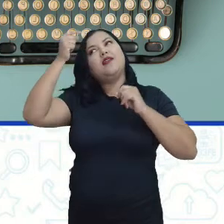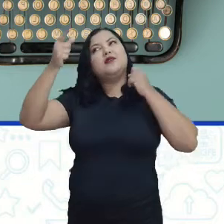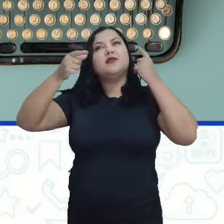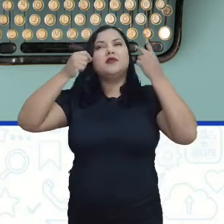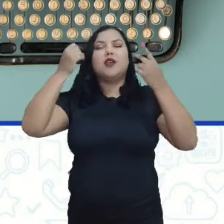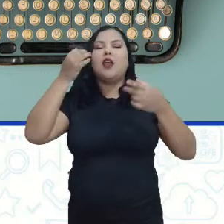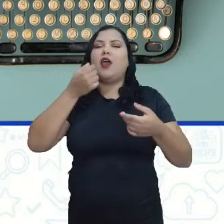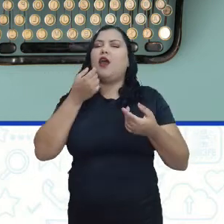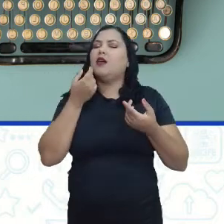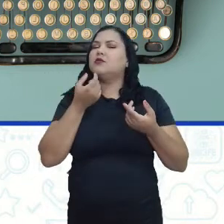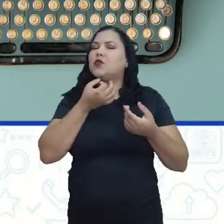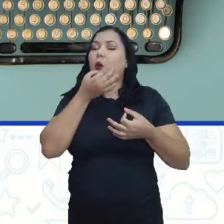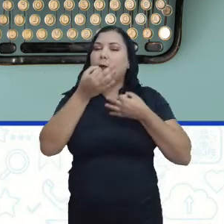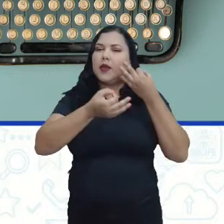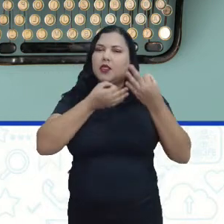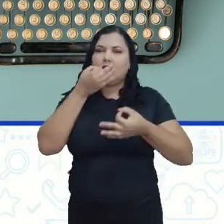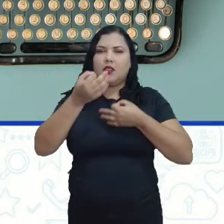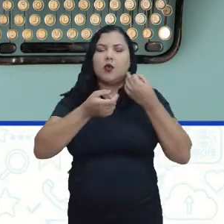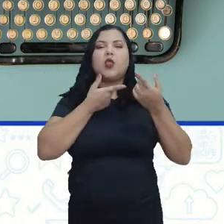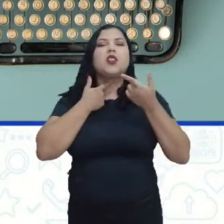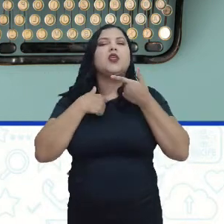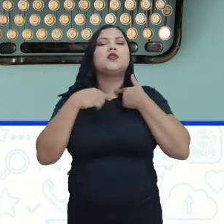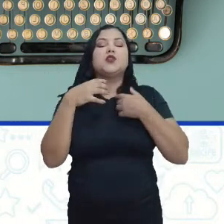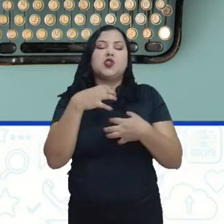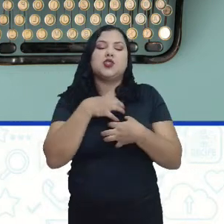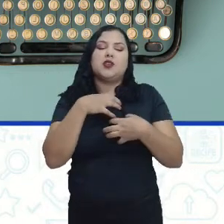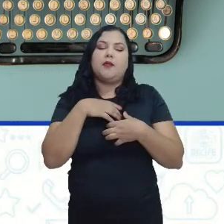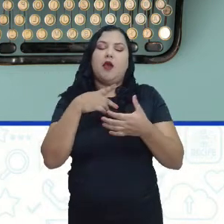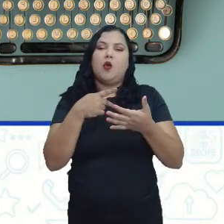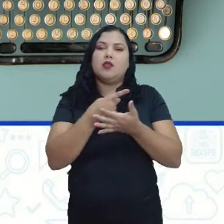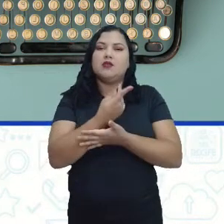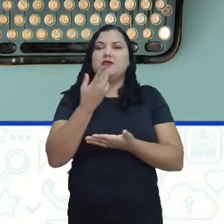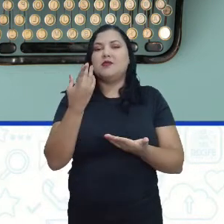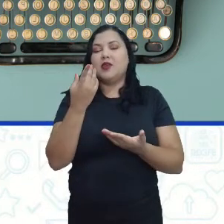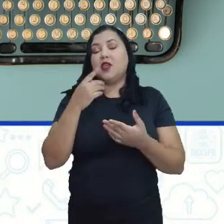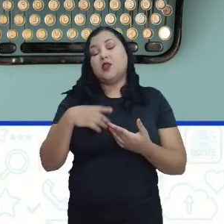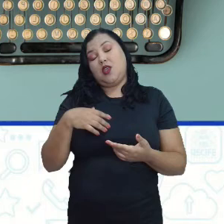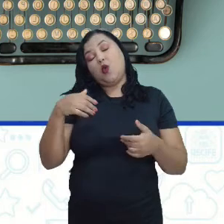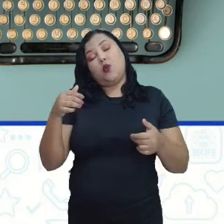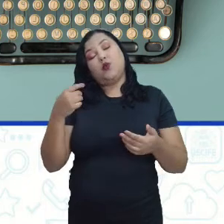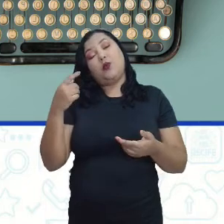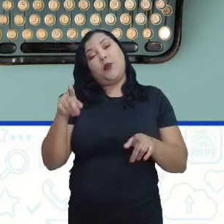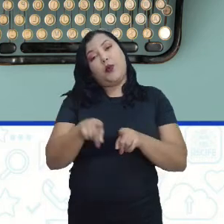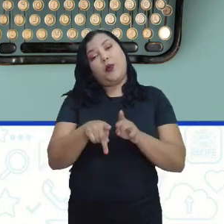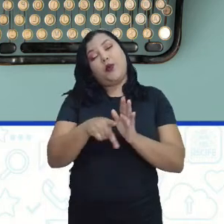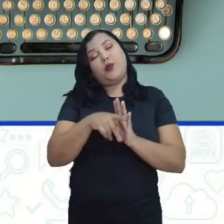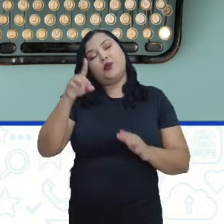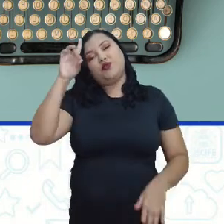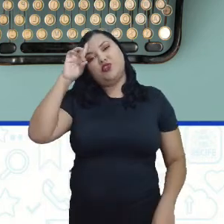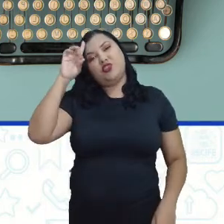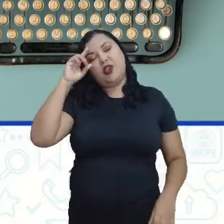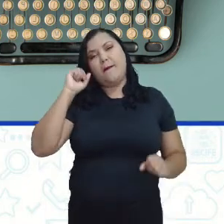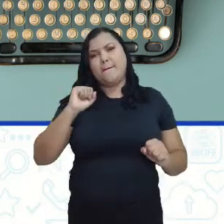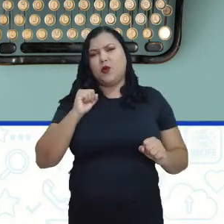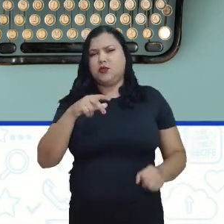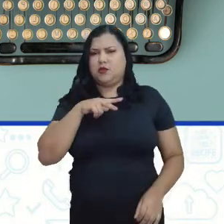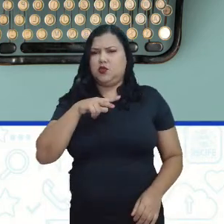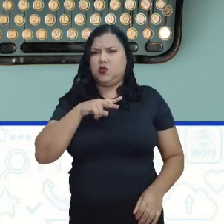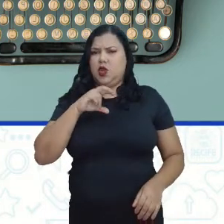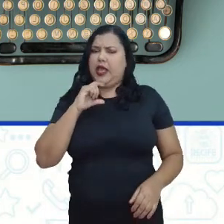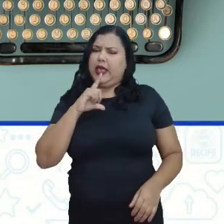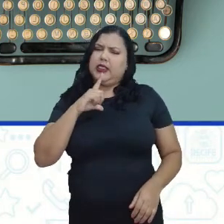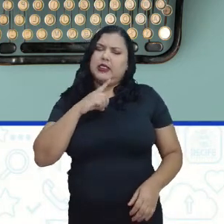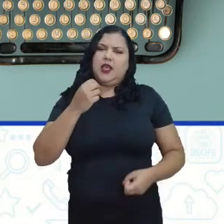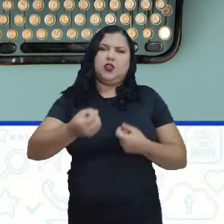desejos, sentimentos, acontecimentos e fatos do cotidiano. Ele pode ser pessoal, contendo impressões,